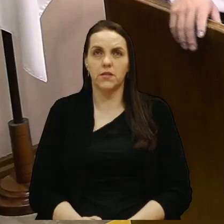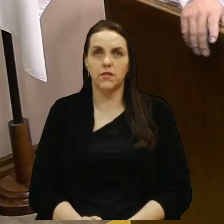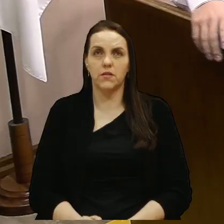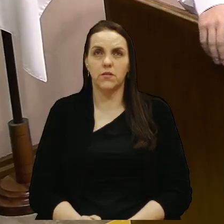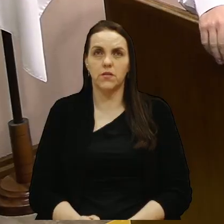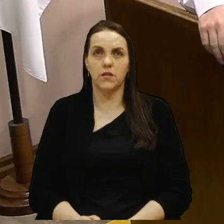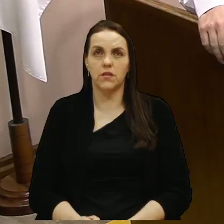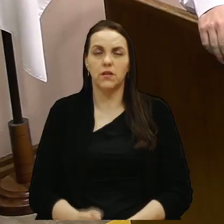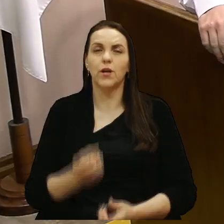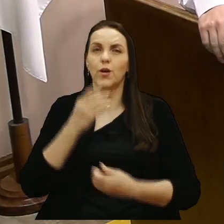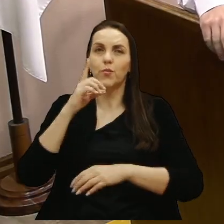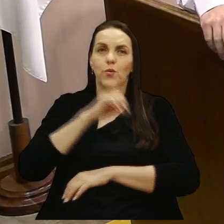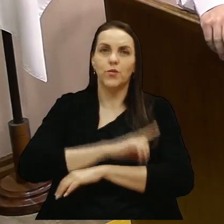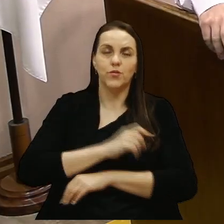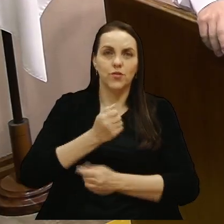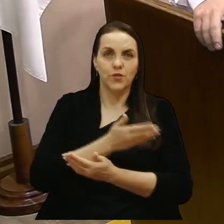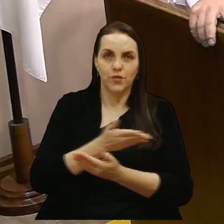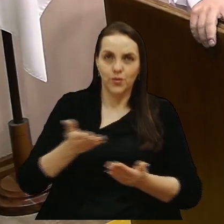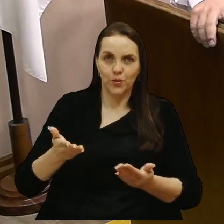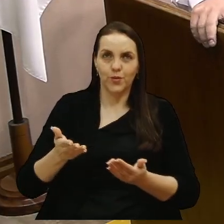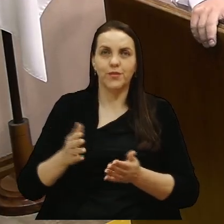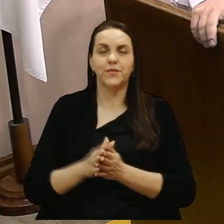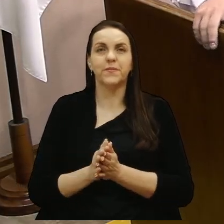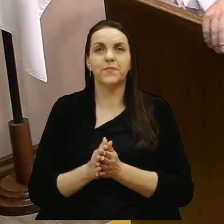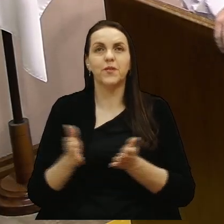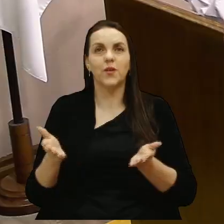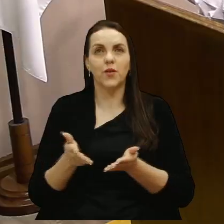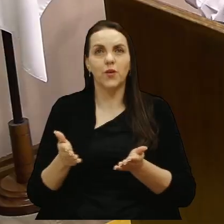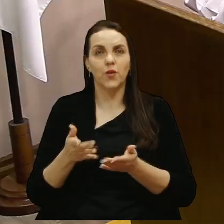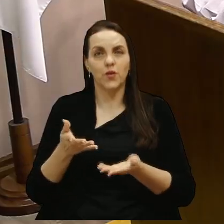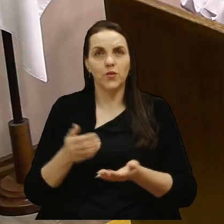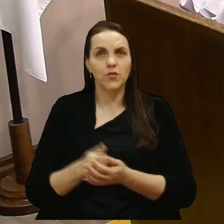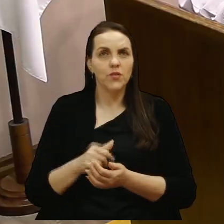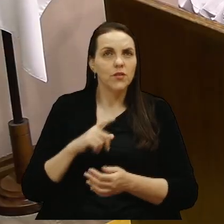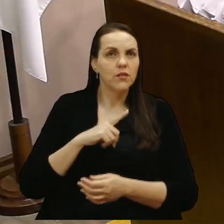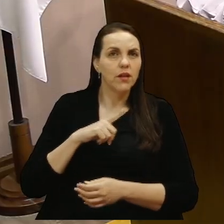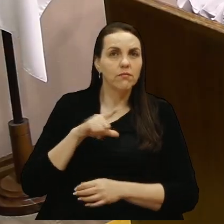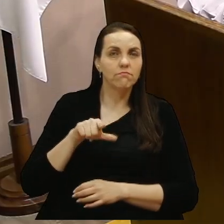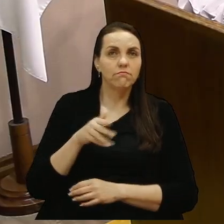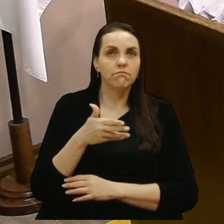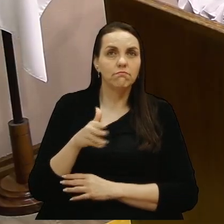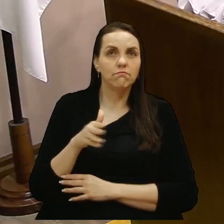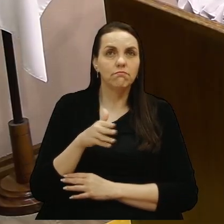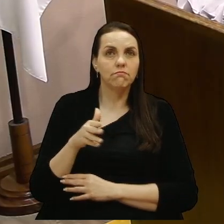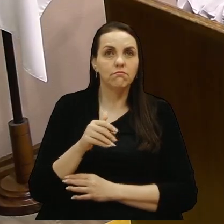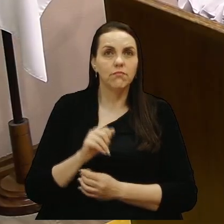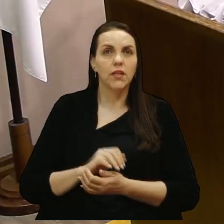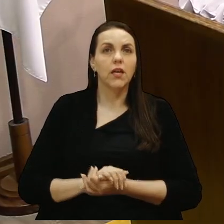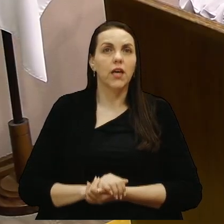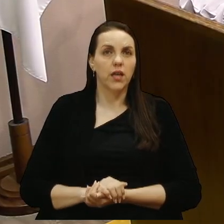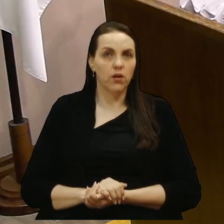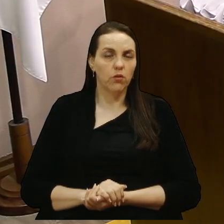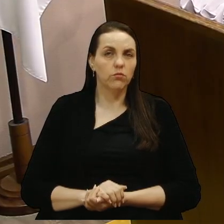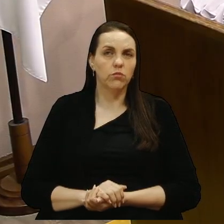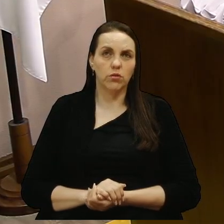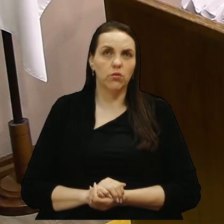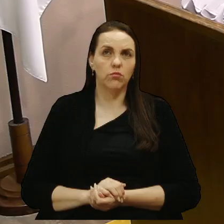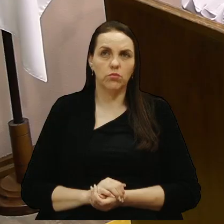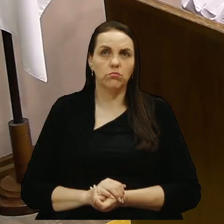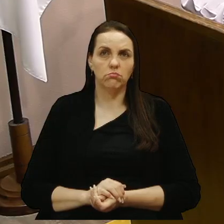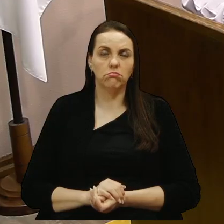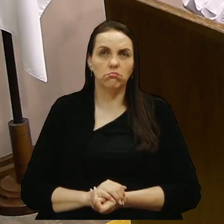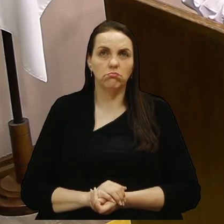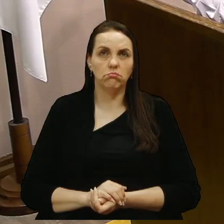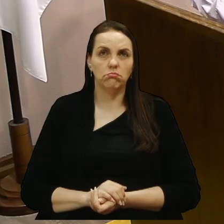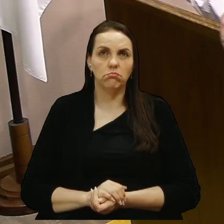Bom dia a todos, pessoal. Estamos aqui hoje. Não sei se tem, talvez, o post do cartaz para colocar na tela.